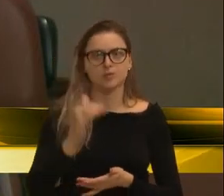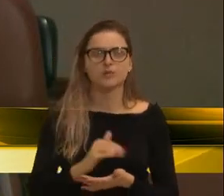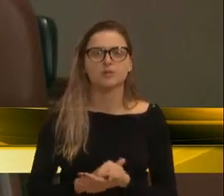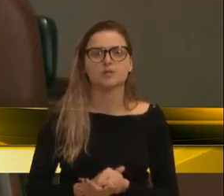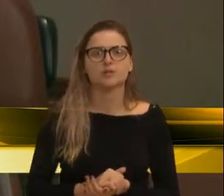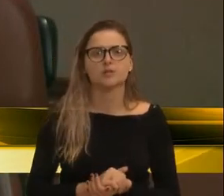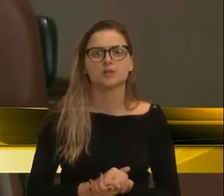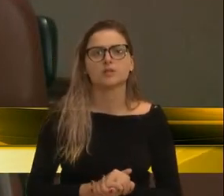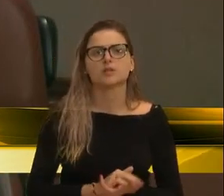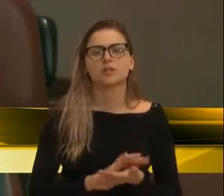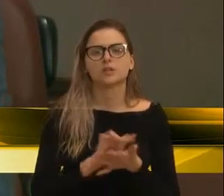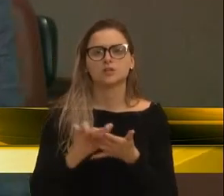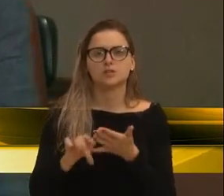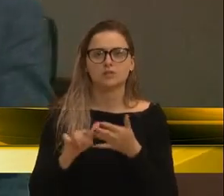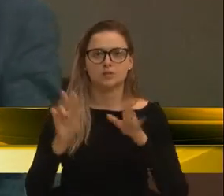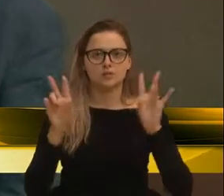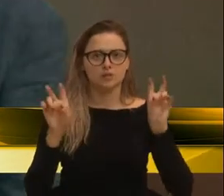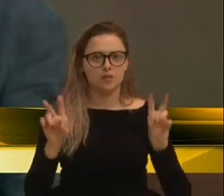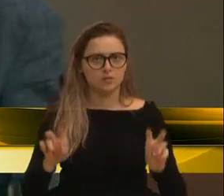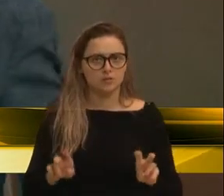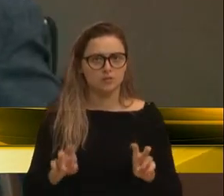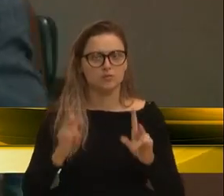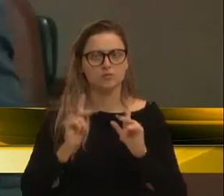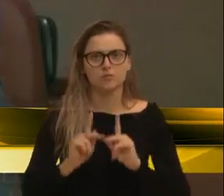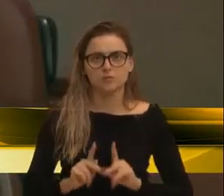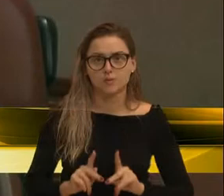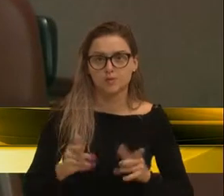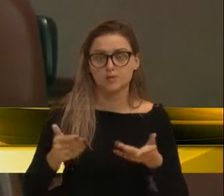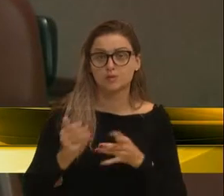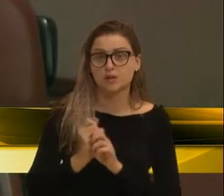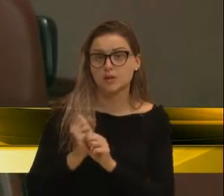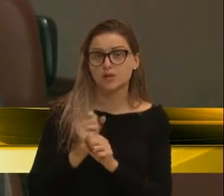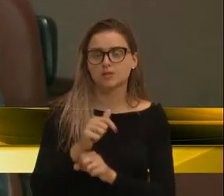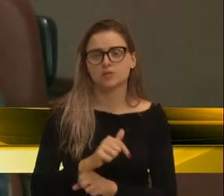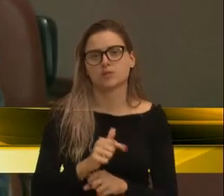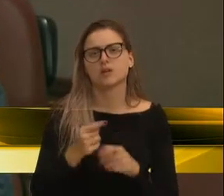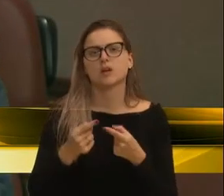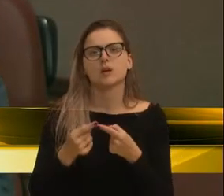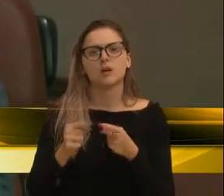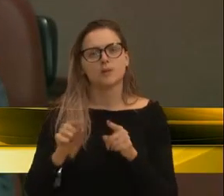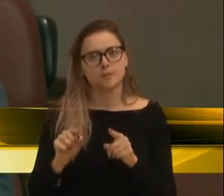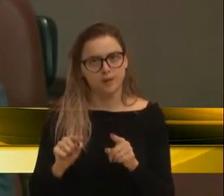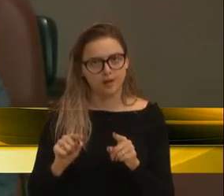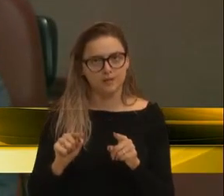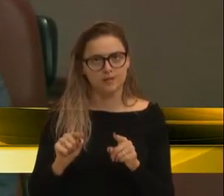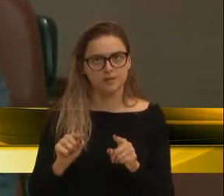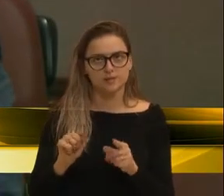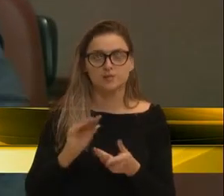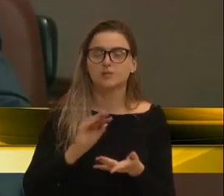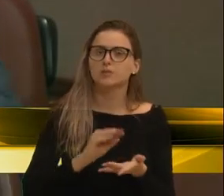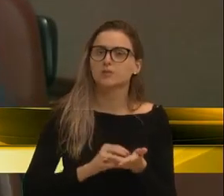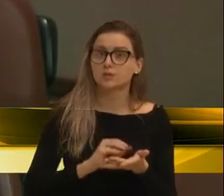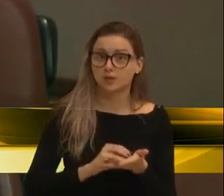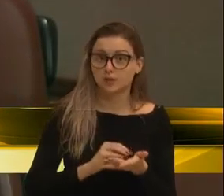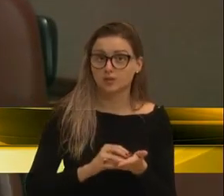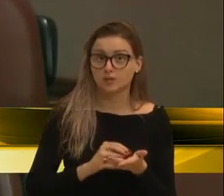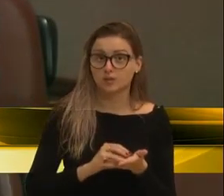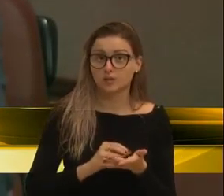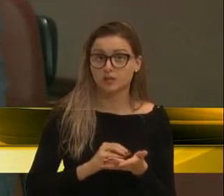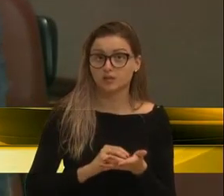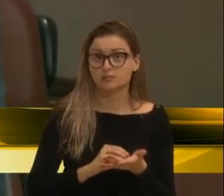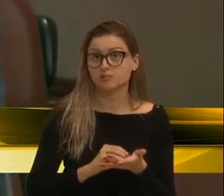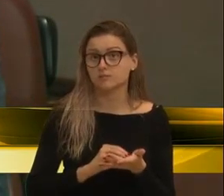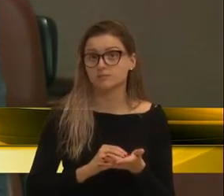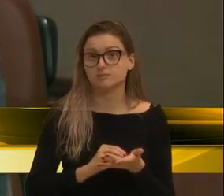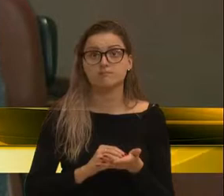tem tocado nesses assuntos, nesses anos que estamos aqui. Mas, de fato, falta, lá do outro lado